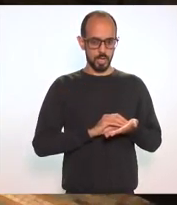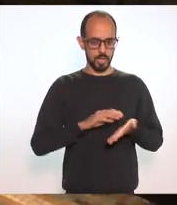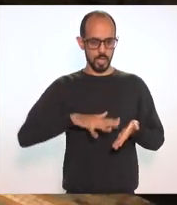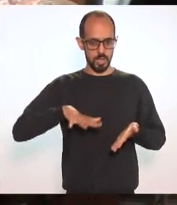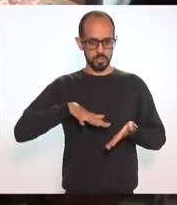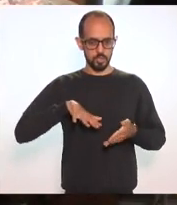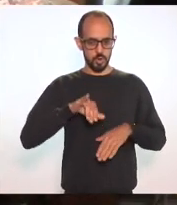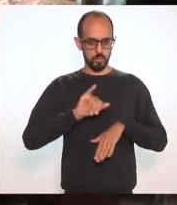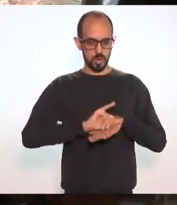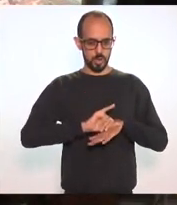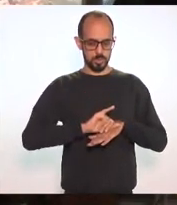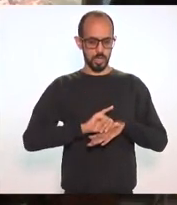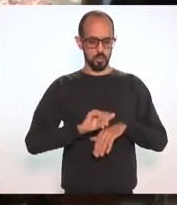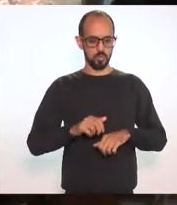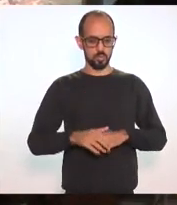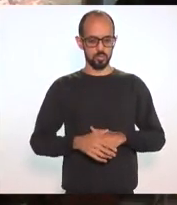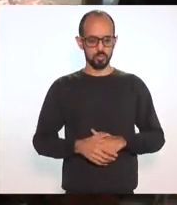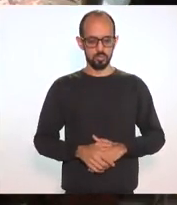comissão. Isso. Tá bom? Ok. Tá bom?